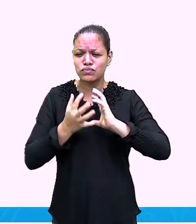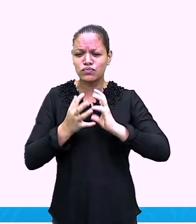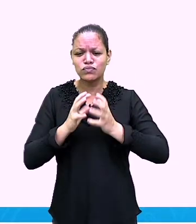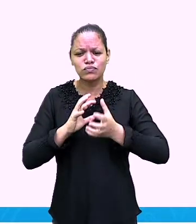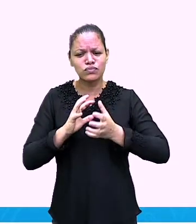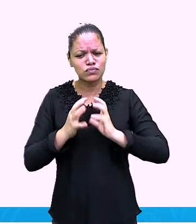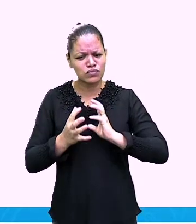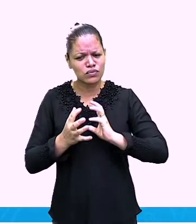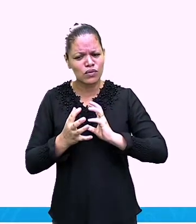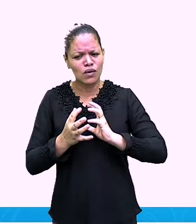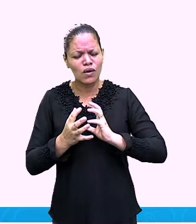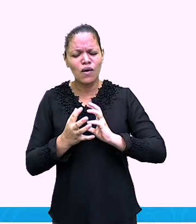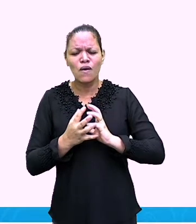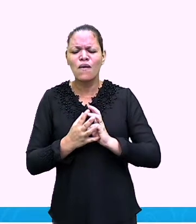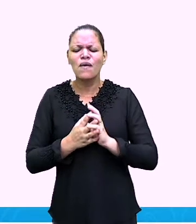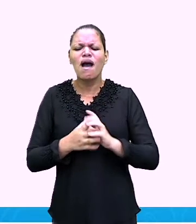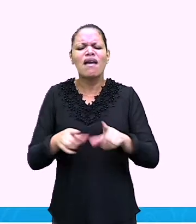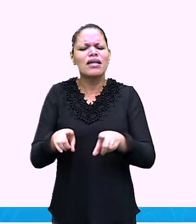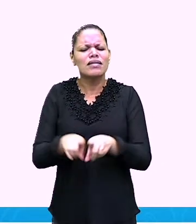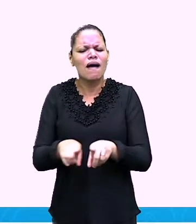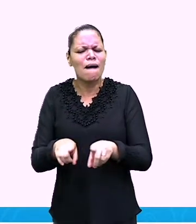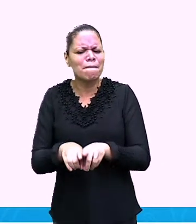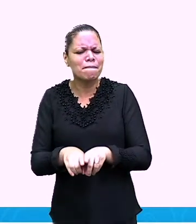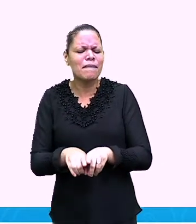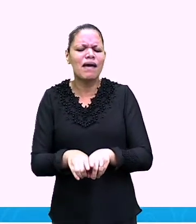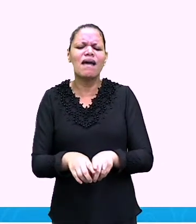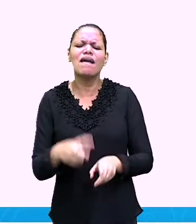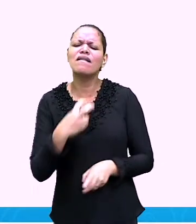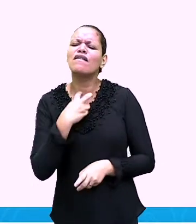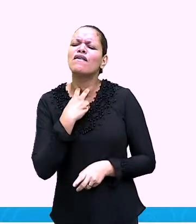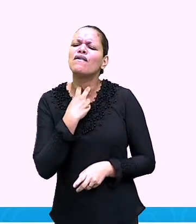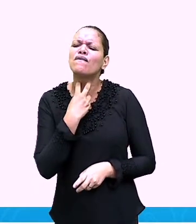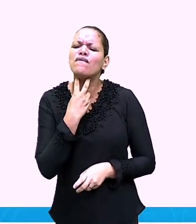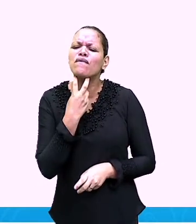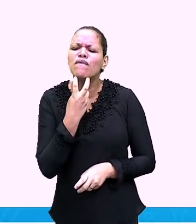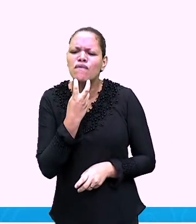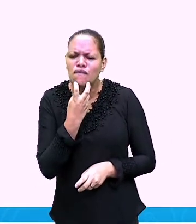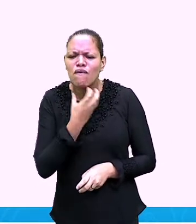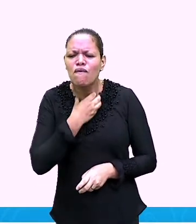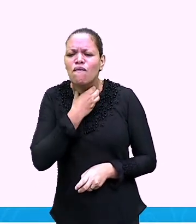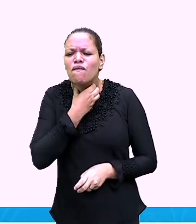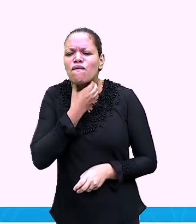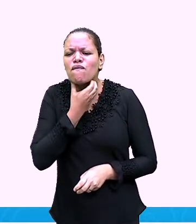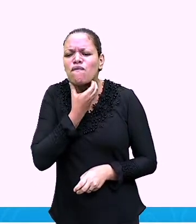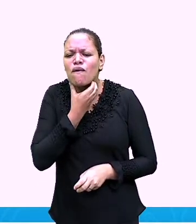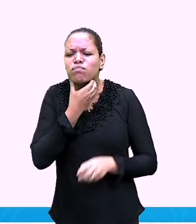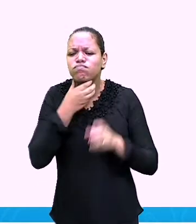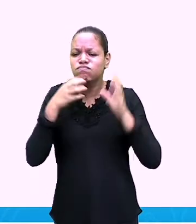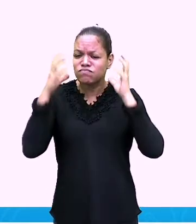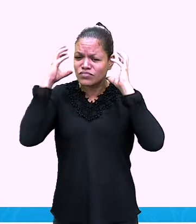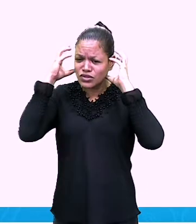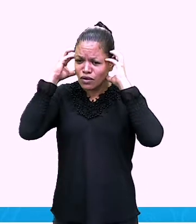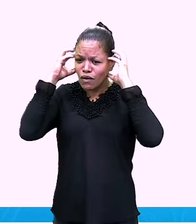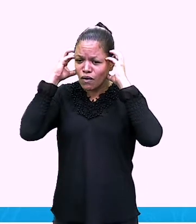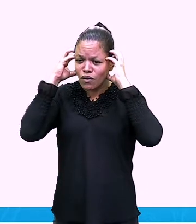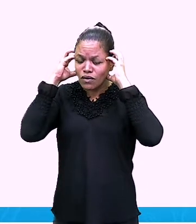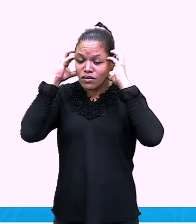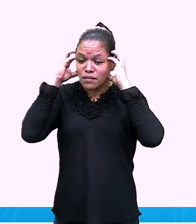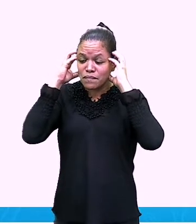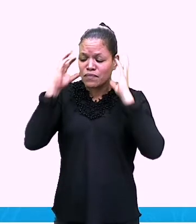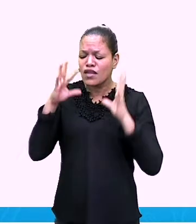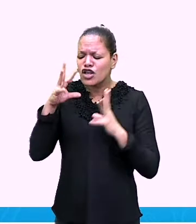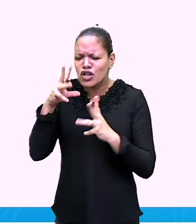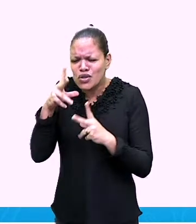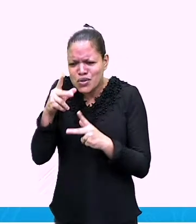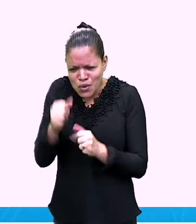adequado, não só para crianças, mas para os adultos também. Todas essas pessoas devem ser orientadas